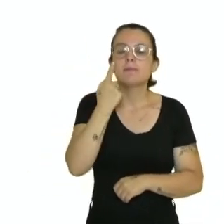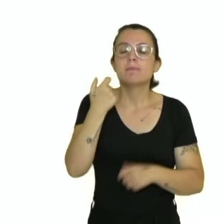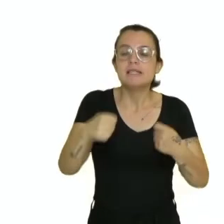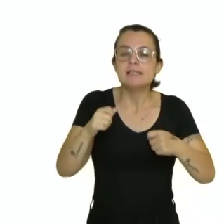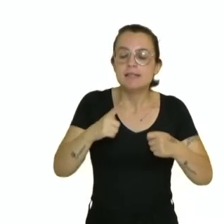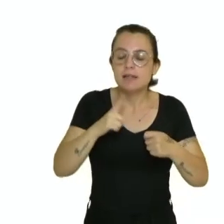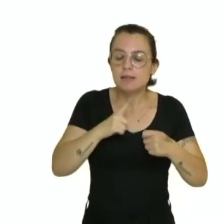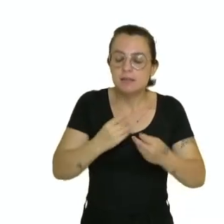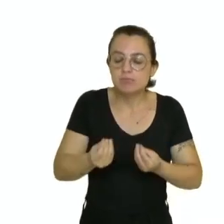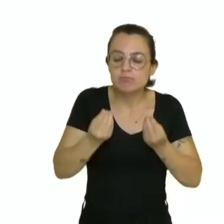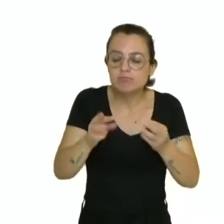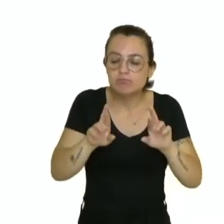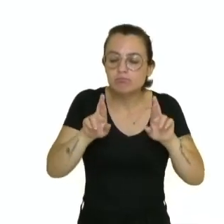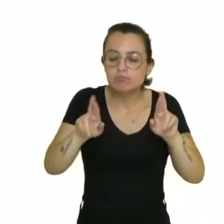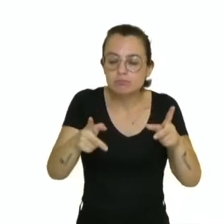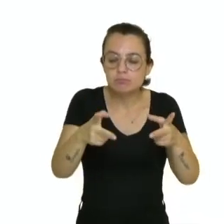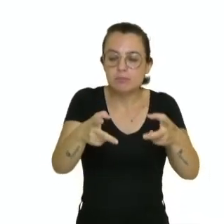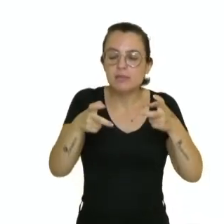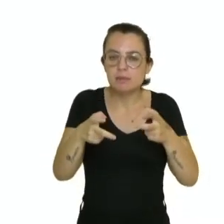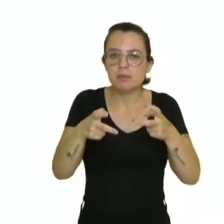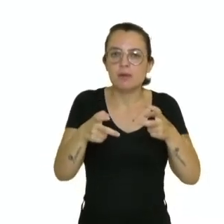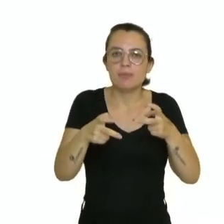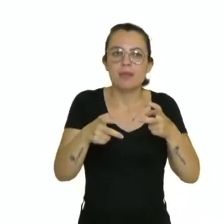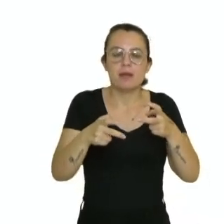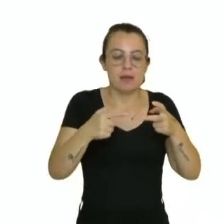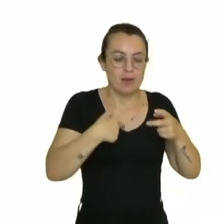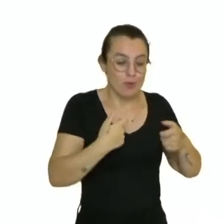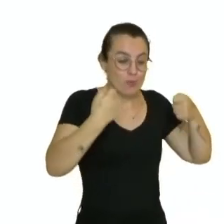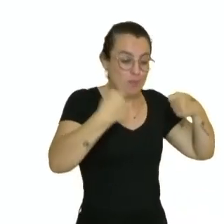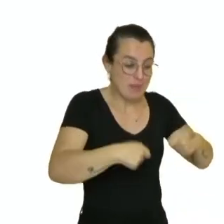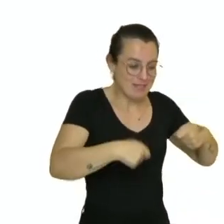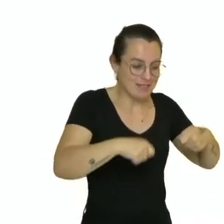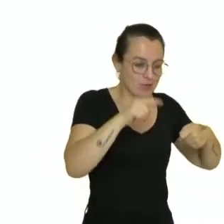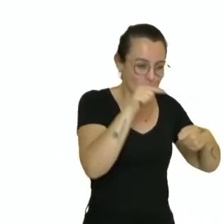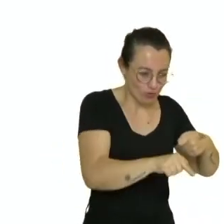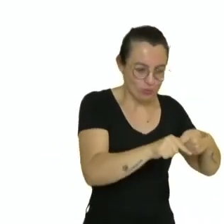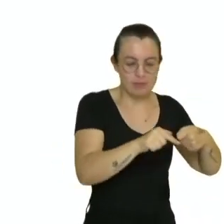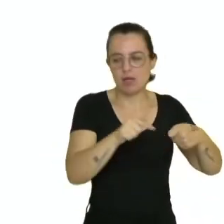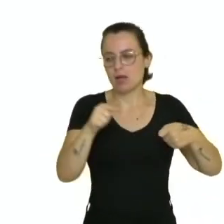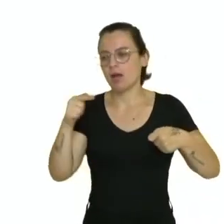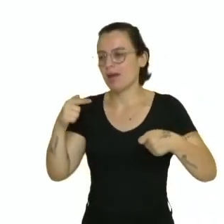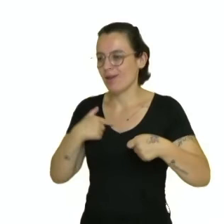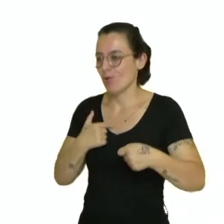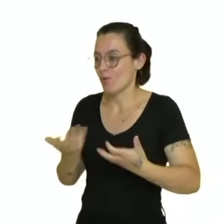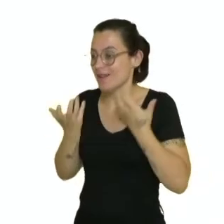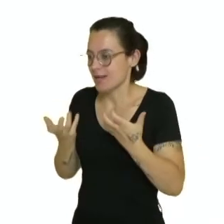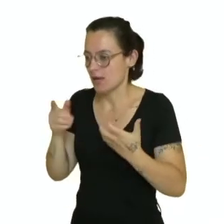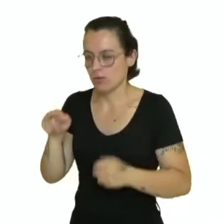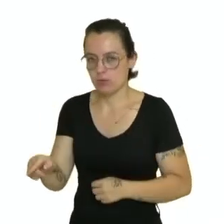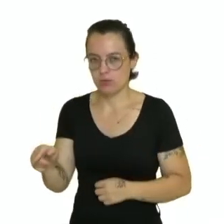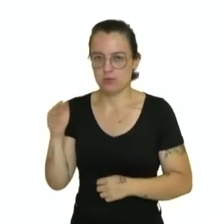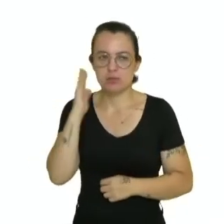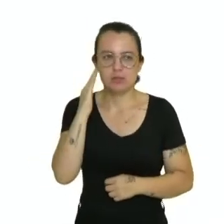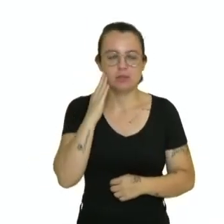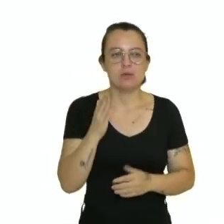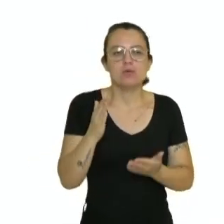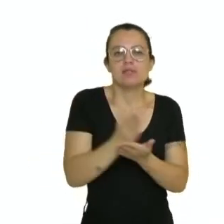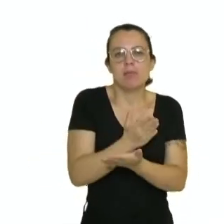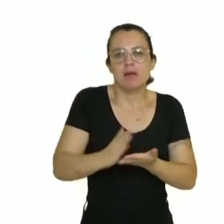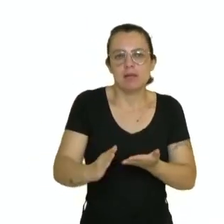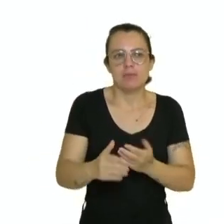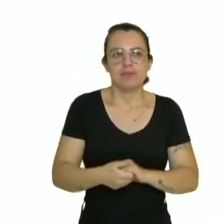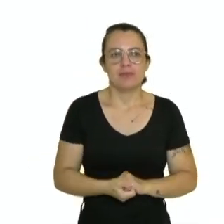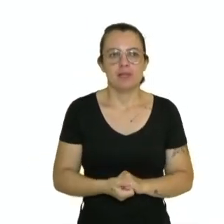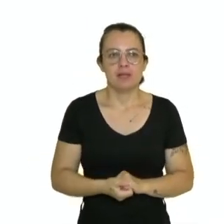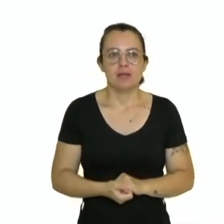eu quero. Uma despesa é considerada essencial quando não é possível viver